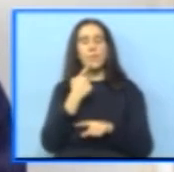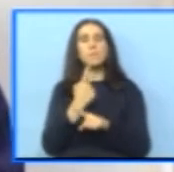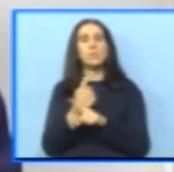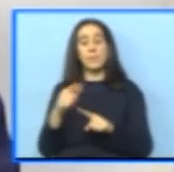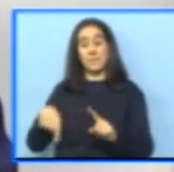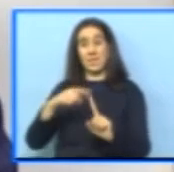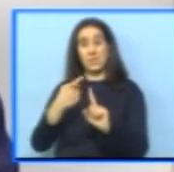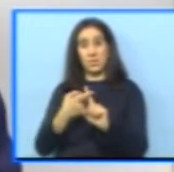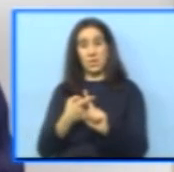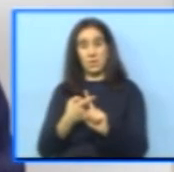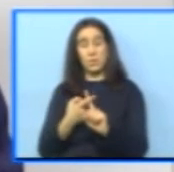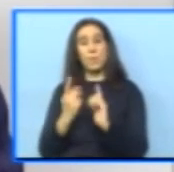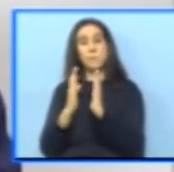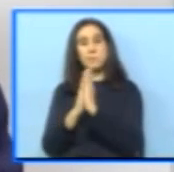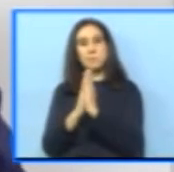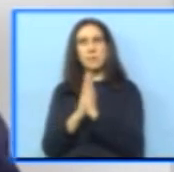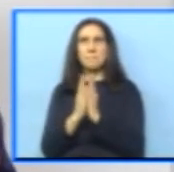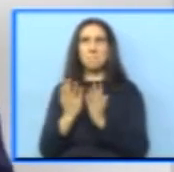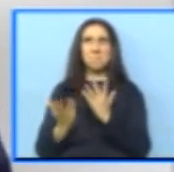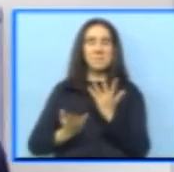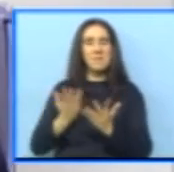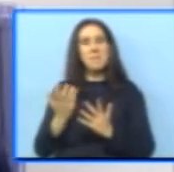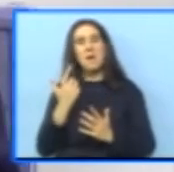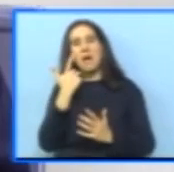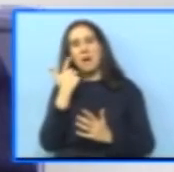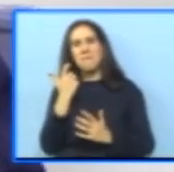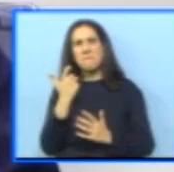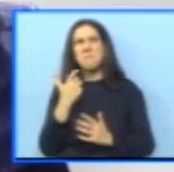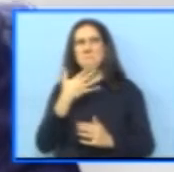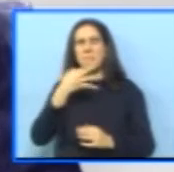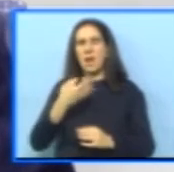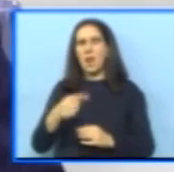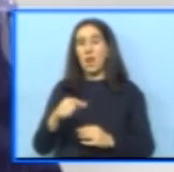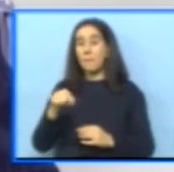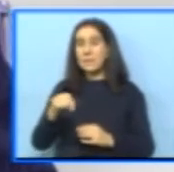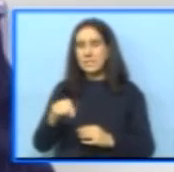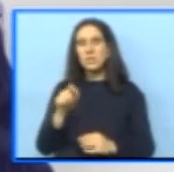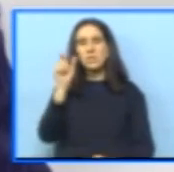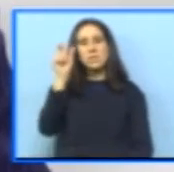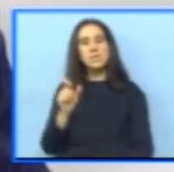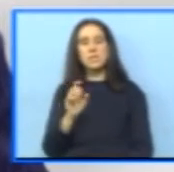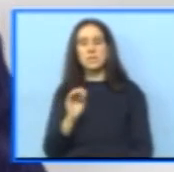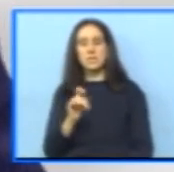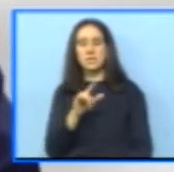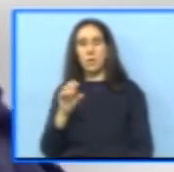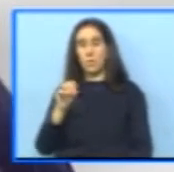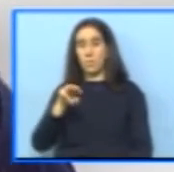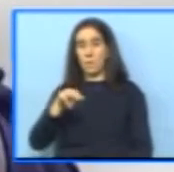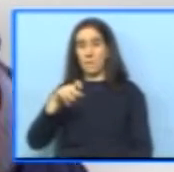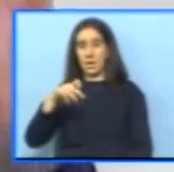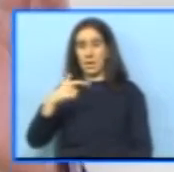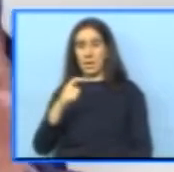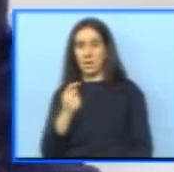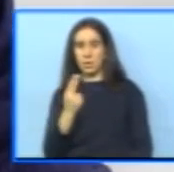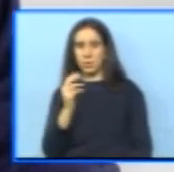este ano litúrgico tem, enfim, provavelmente todos eles têm, mas este em São Mateus nota-se, porque é no